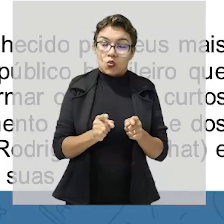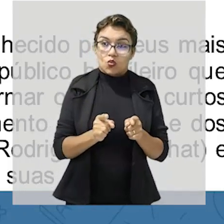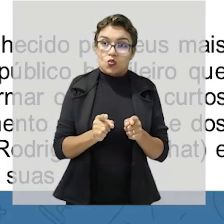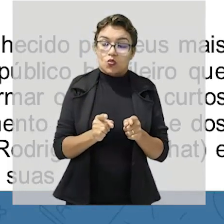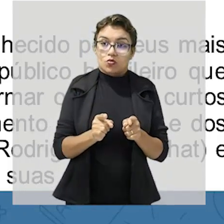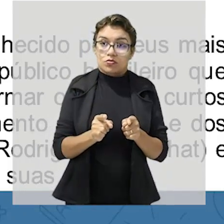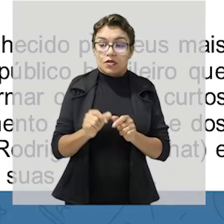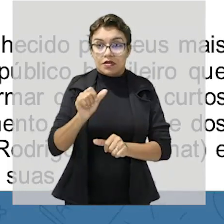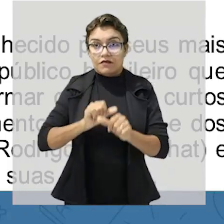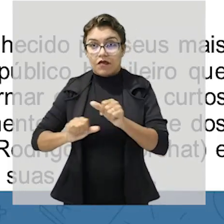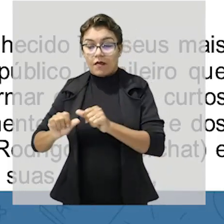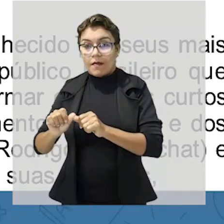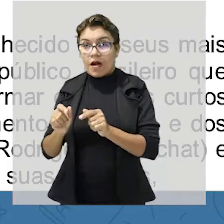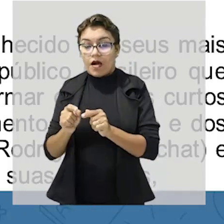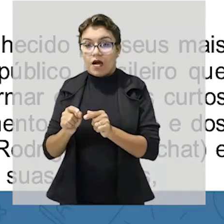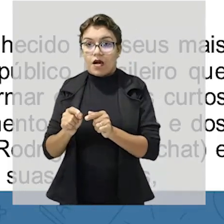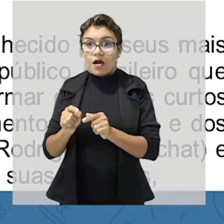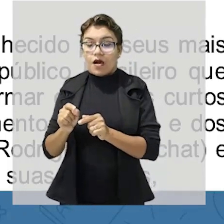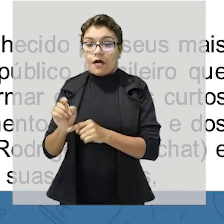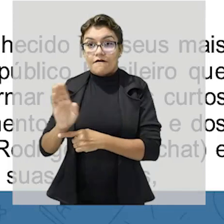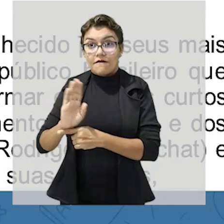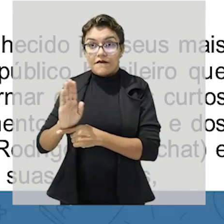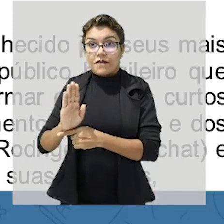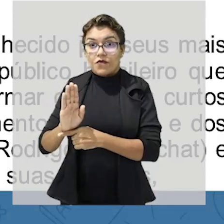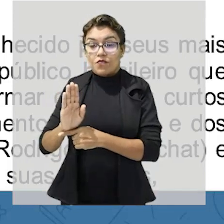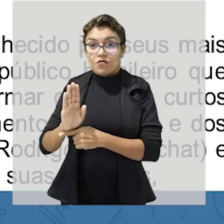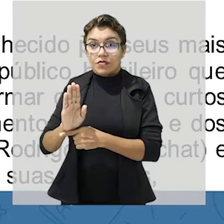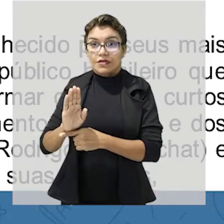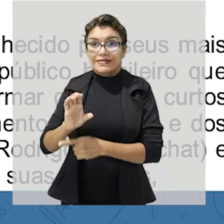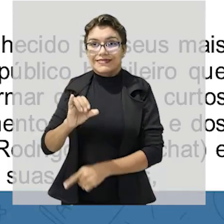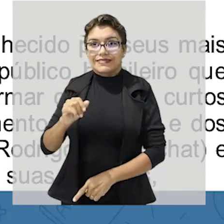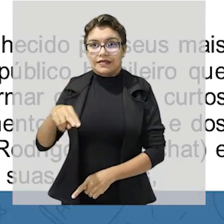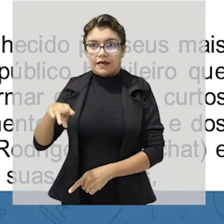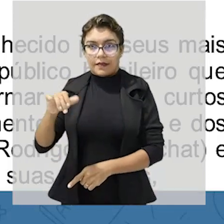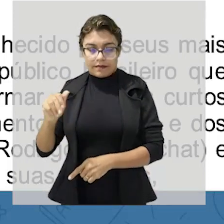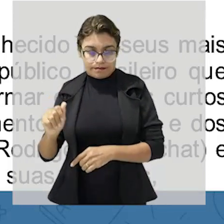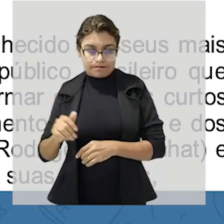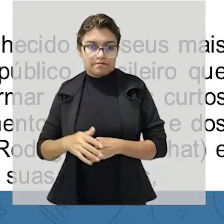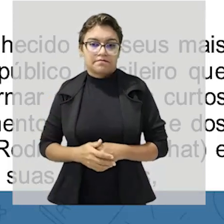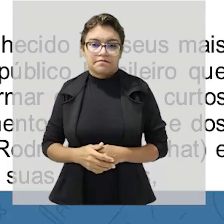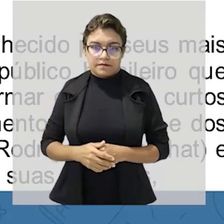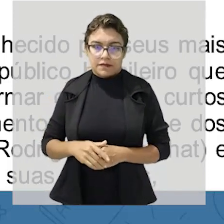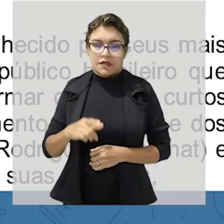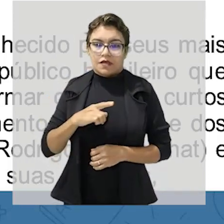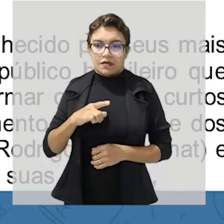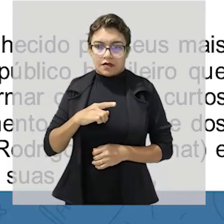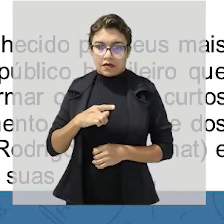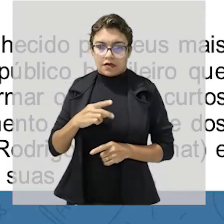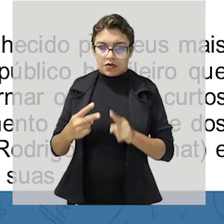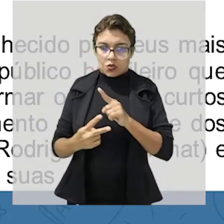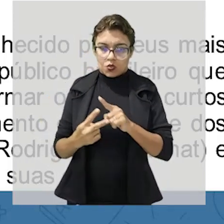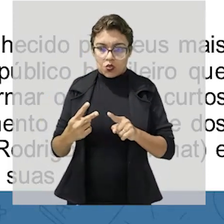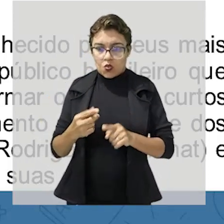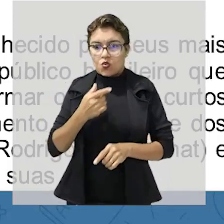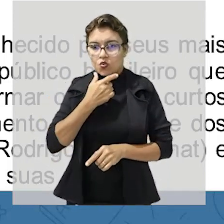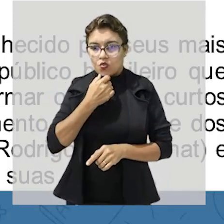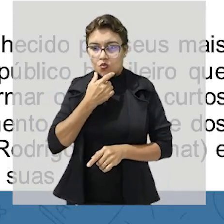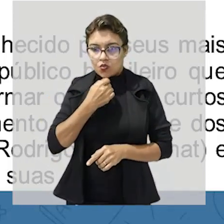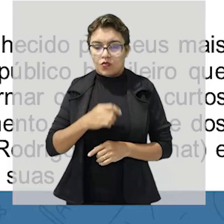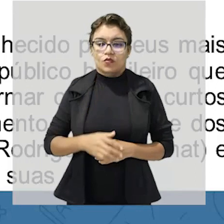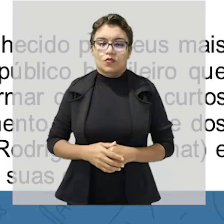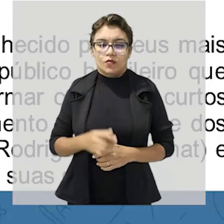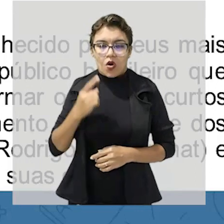que tem a direção, né, todo as informações, o tempo e de quando é. O primeiro filme do